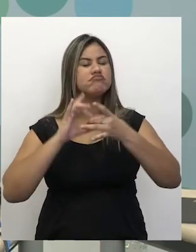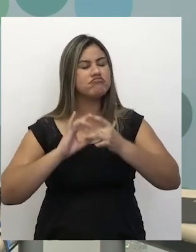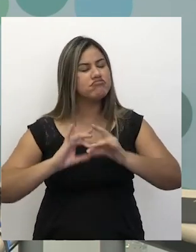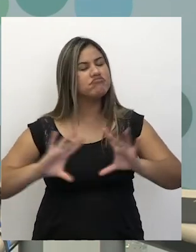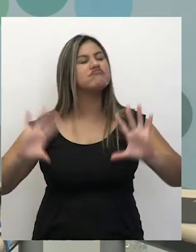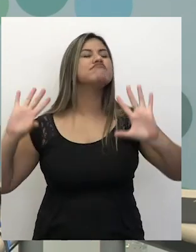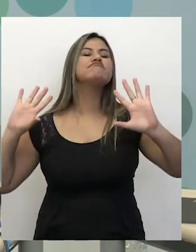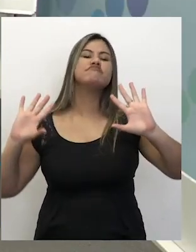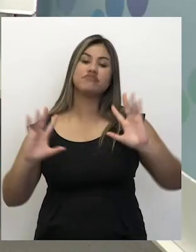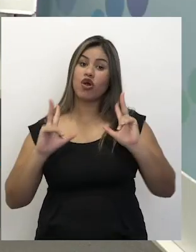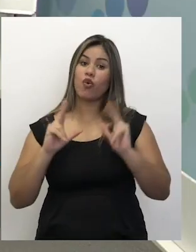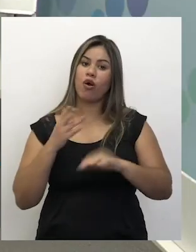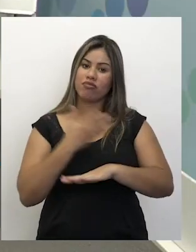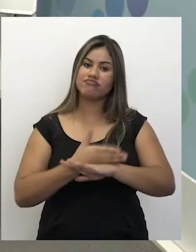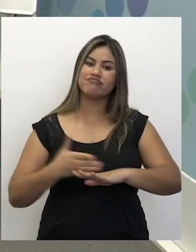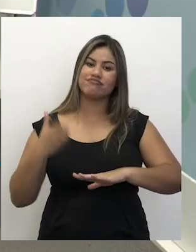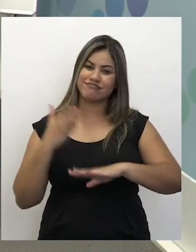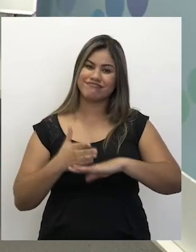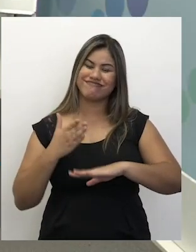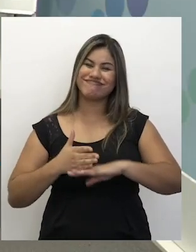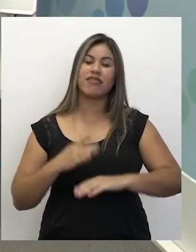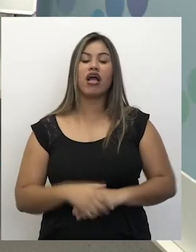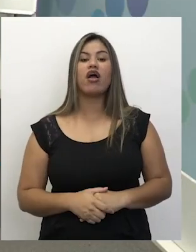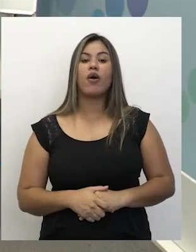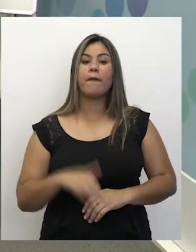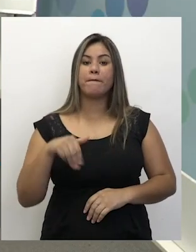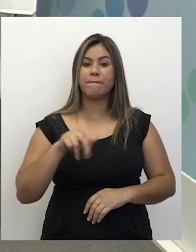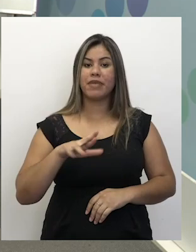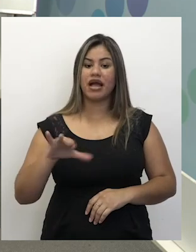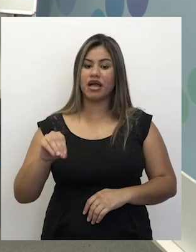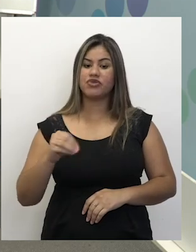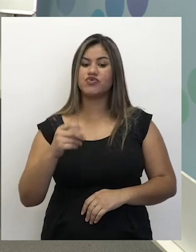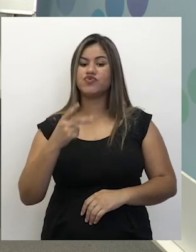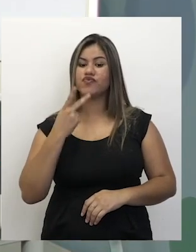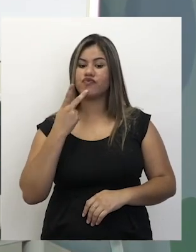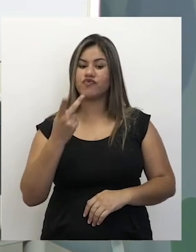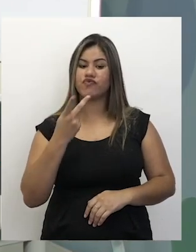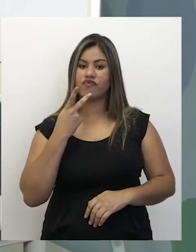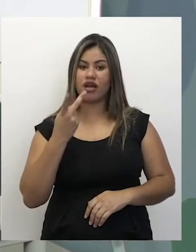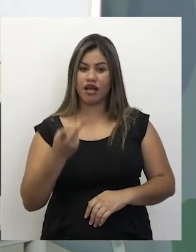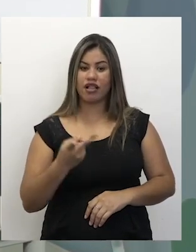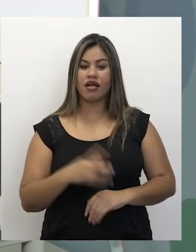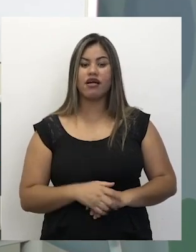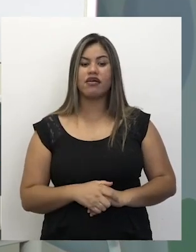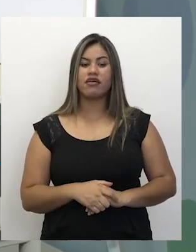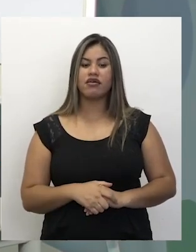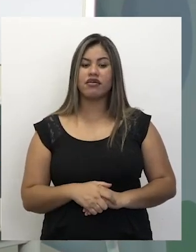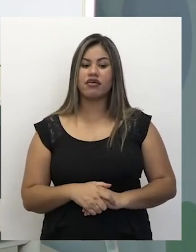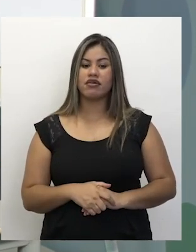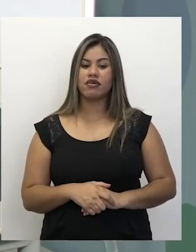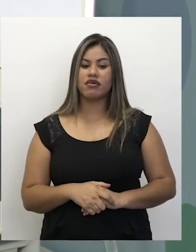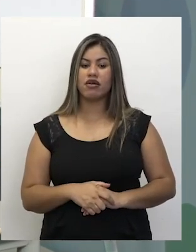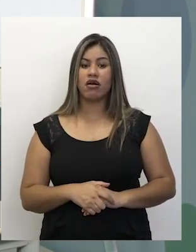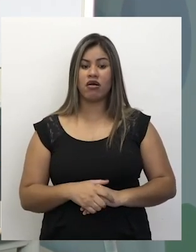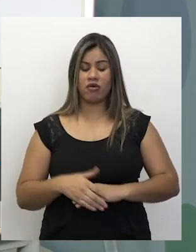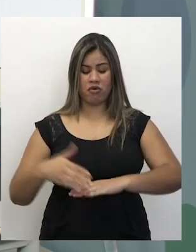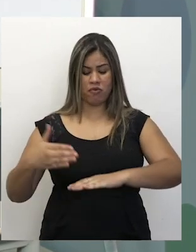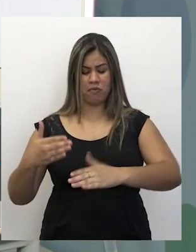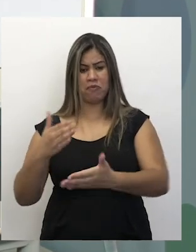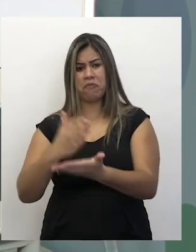como têm sido as mais moderno o Mário Quintana tem um poema que ele assim olha os que me atravancam o caminho eles passarão eu passarinho